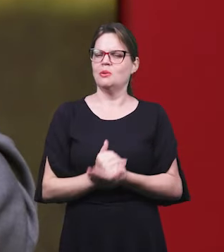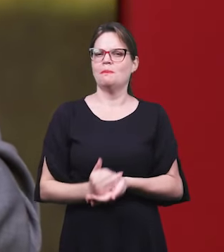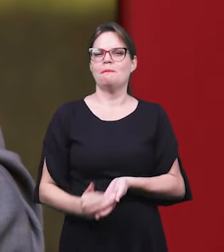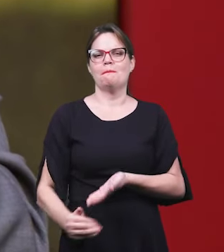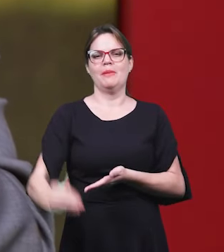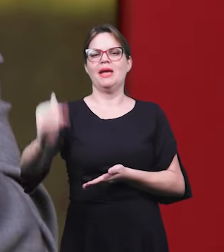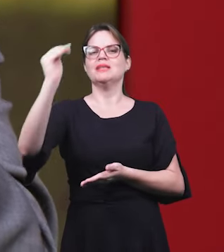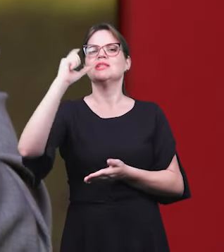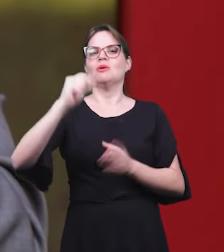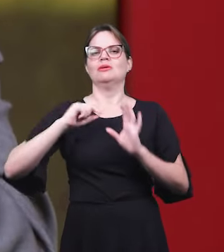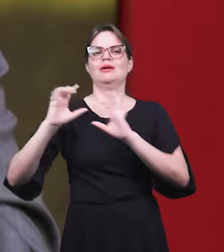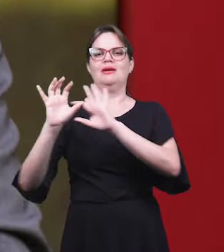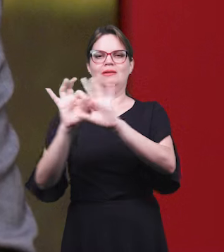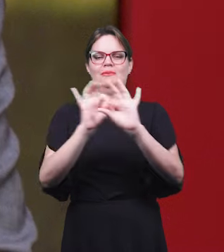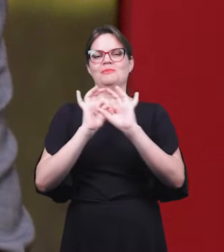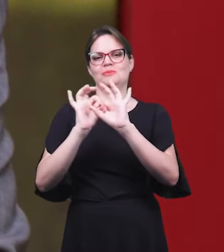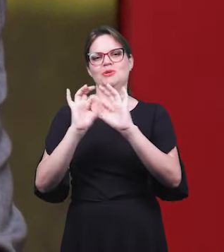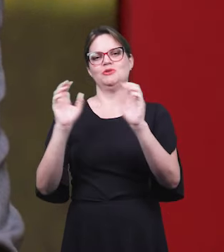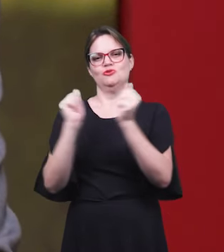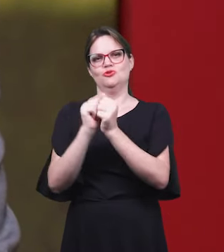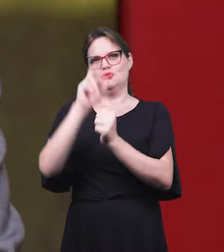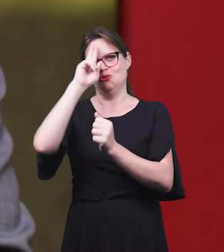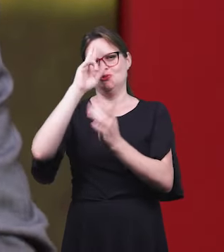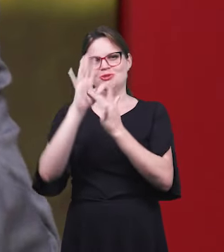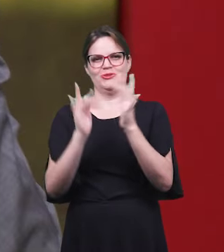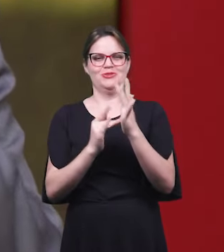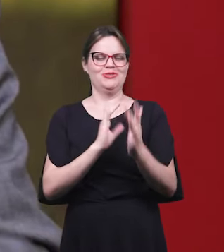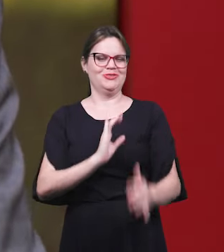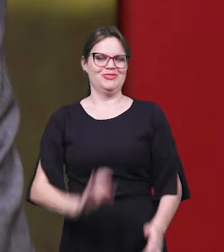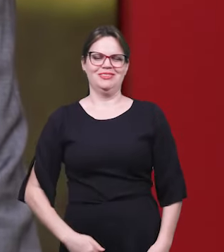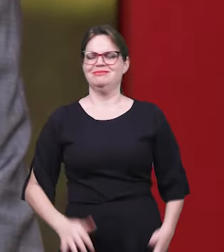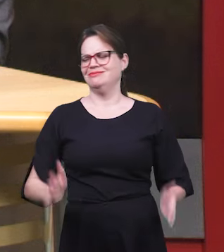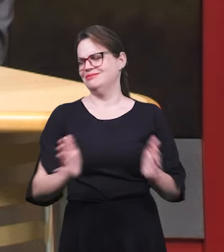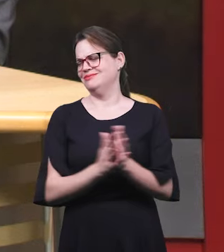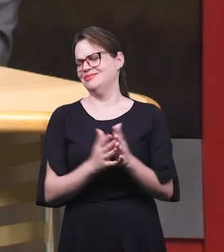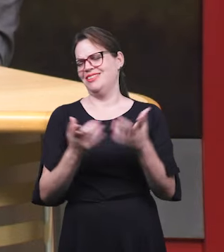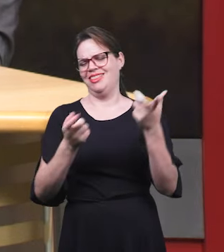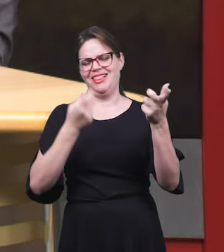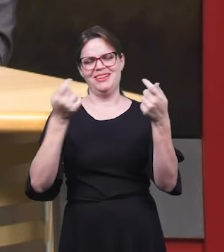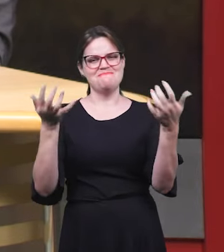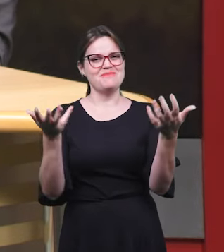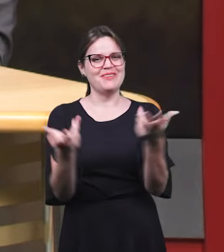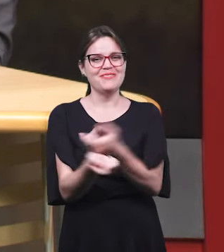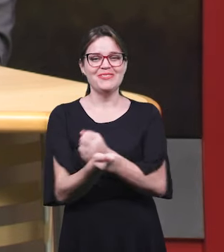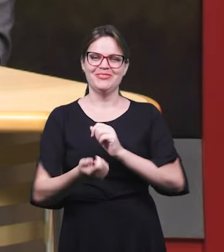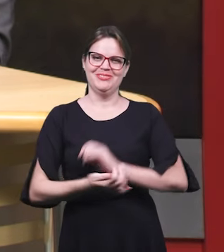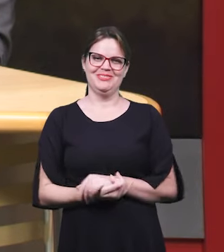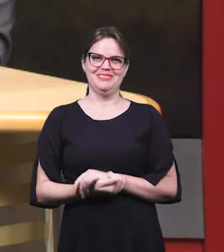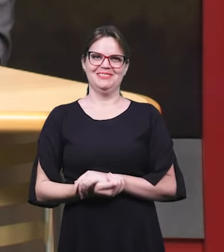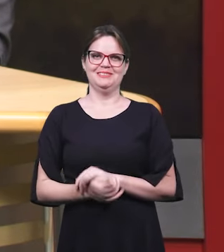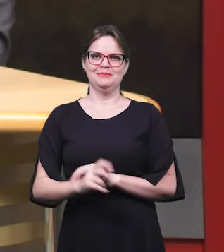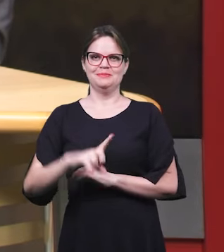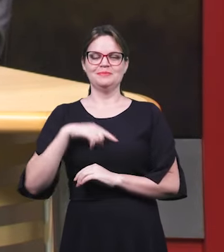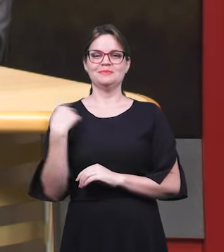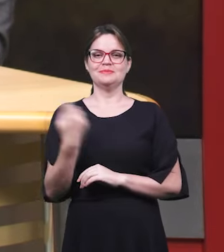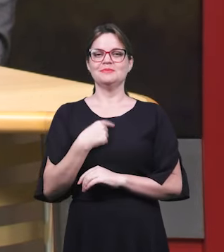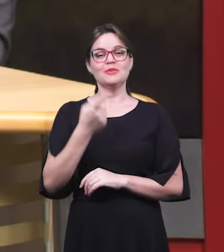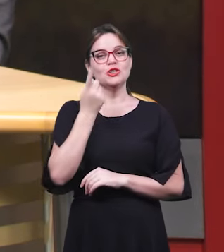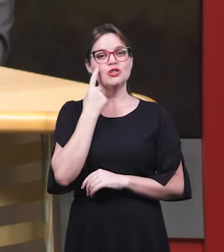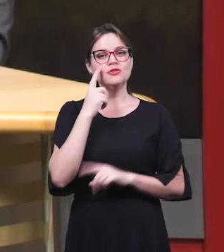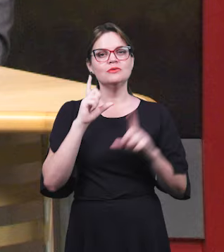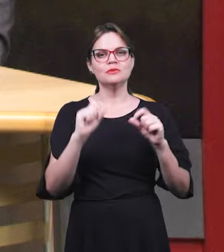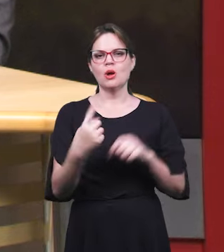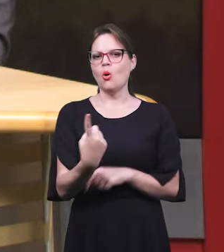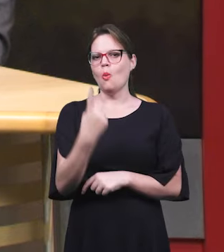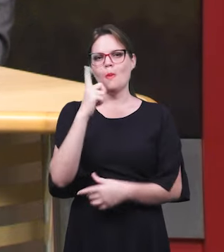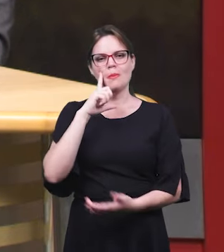fazer parte da linhagem direta do Senhor Jesus. Isso é maravilhoso. Isso é maravilhoso. A gente vê que uma